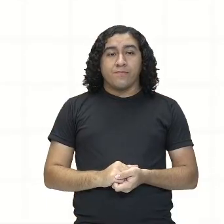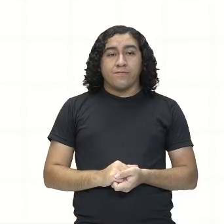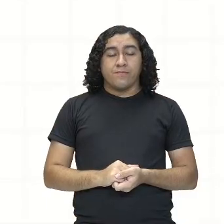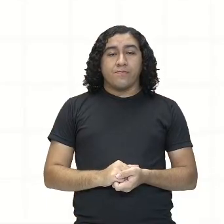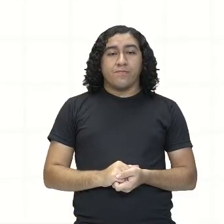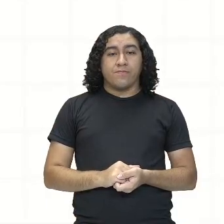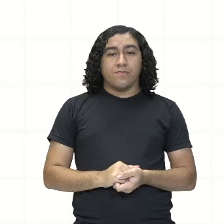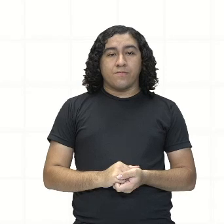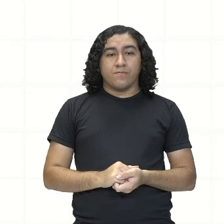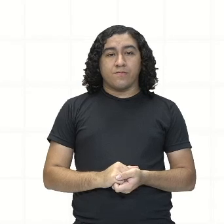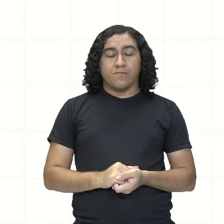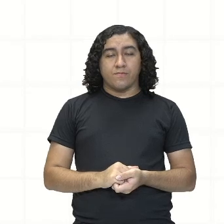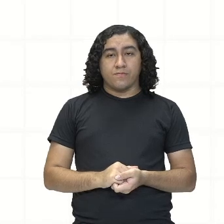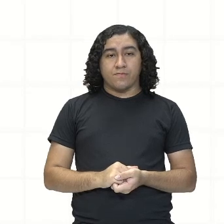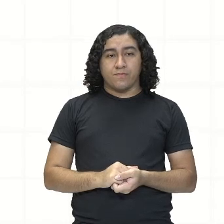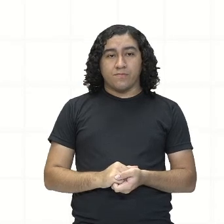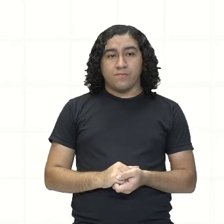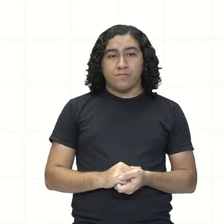Reforma Protestante.